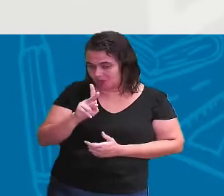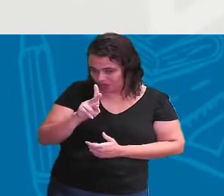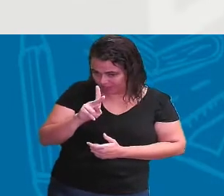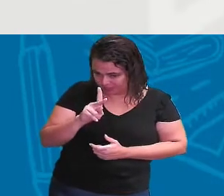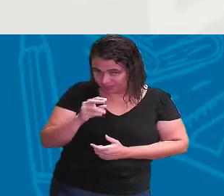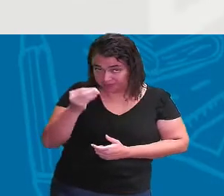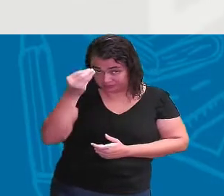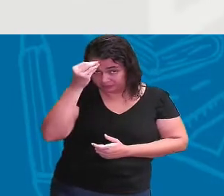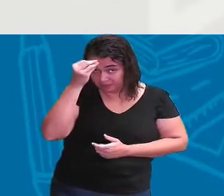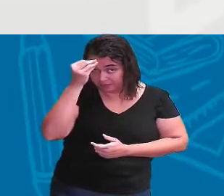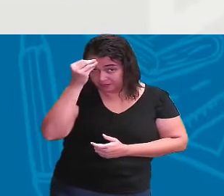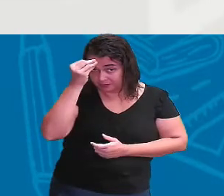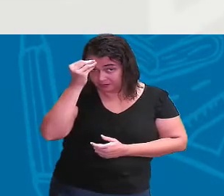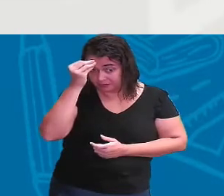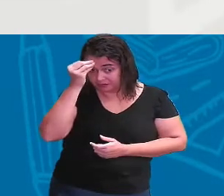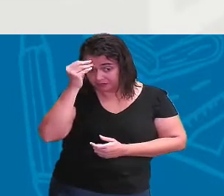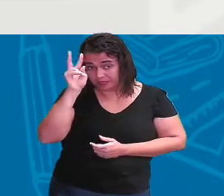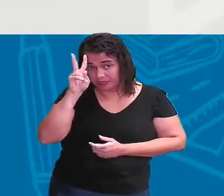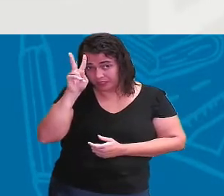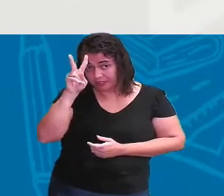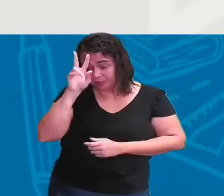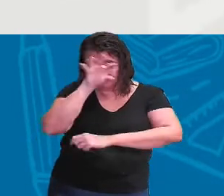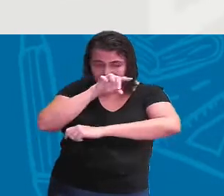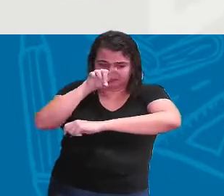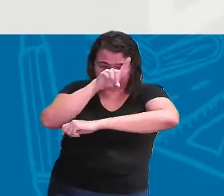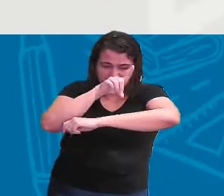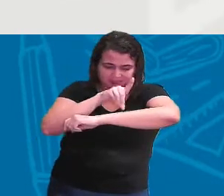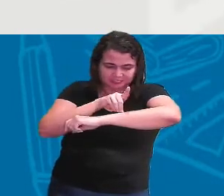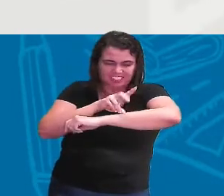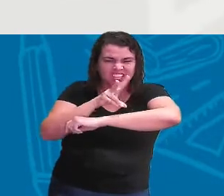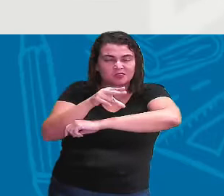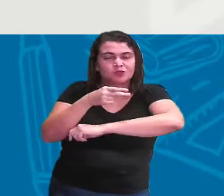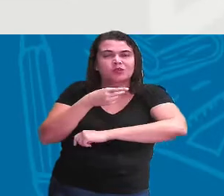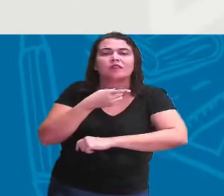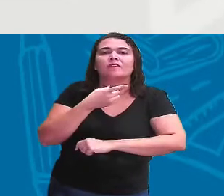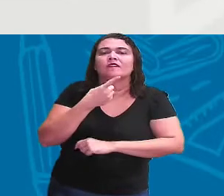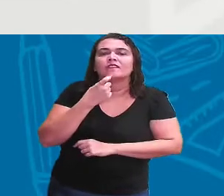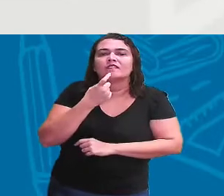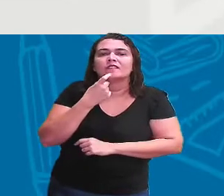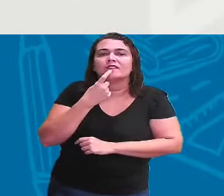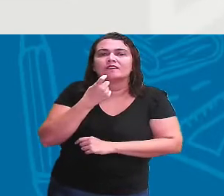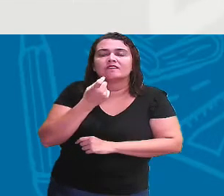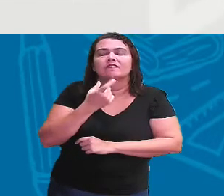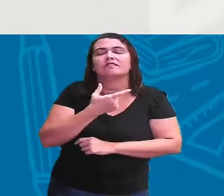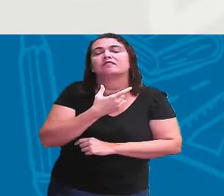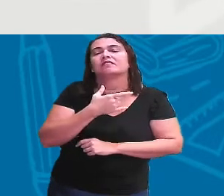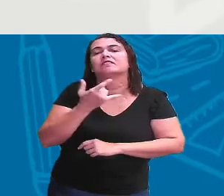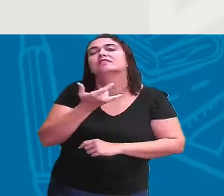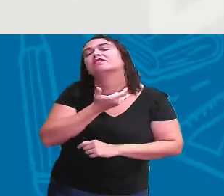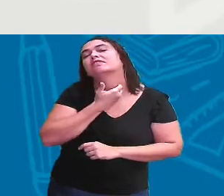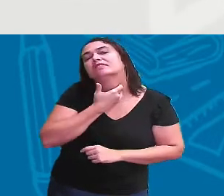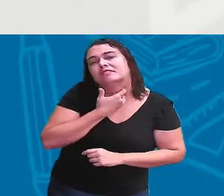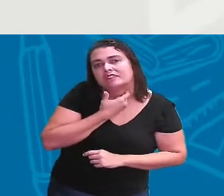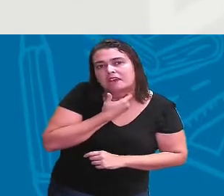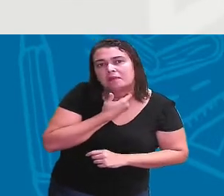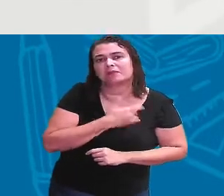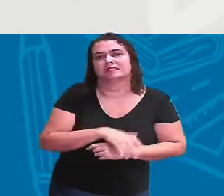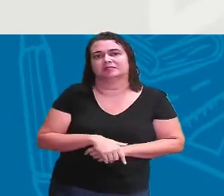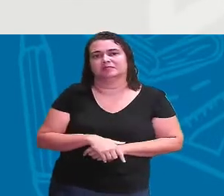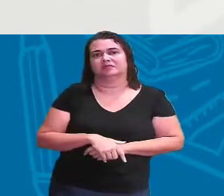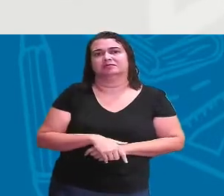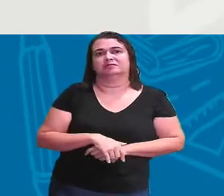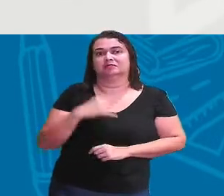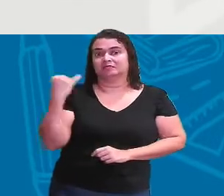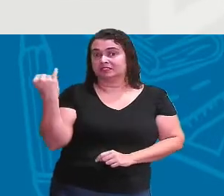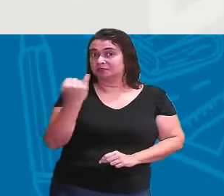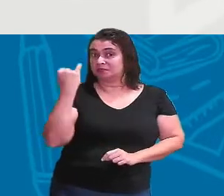perfeito. Tá certo? Então, não esquece essas informações, porque faz toda a diferença